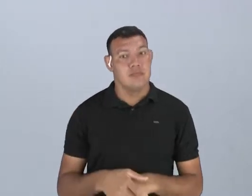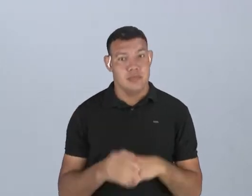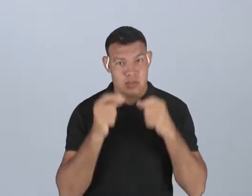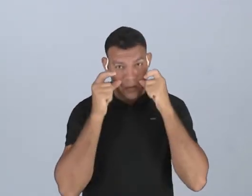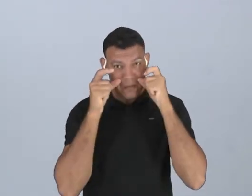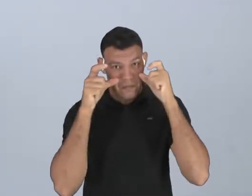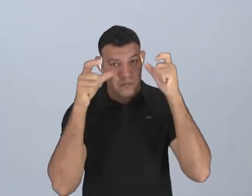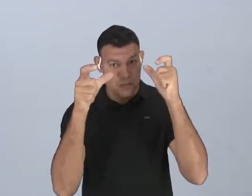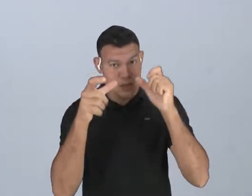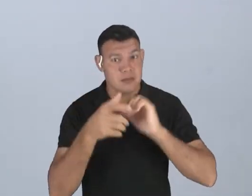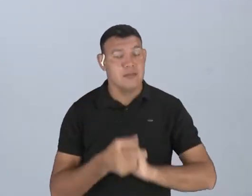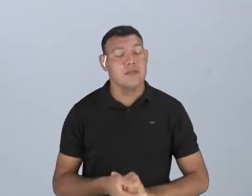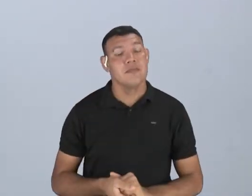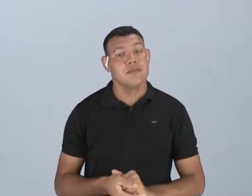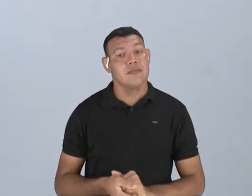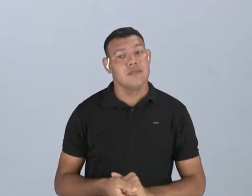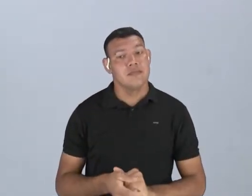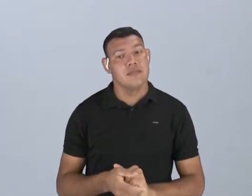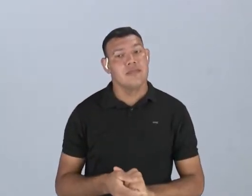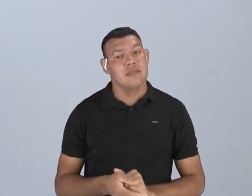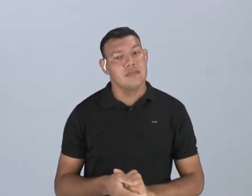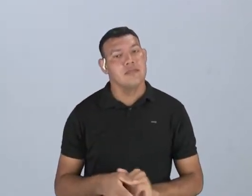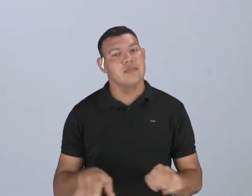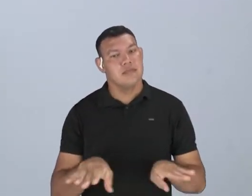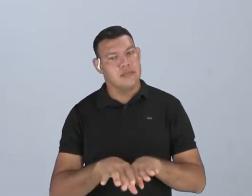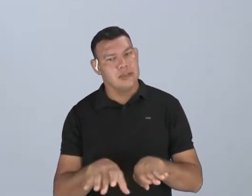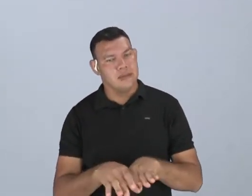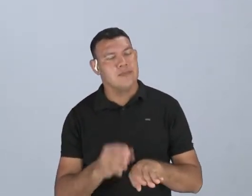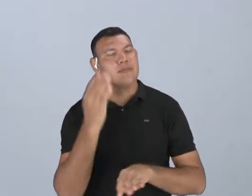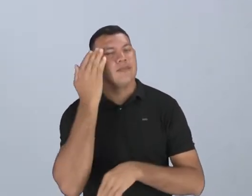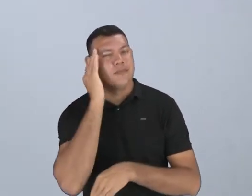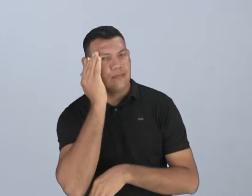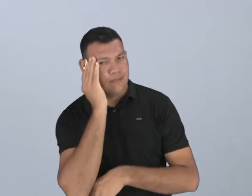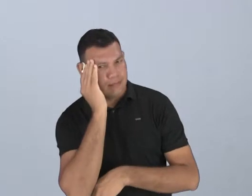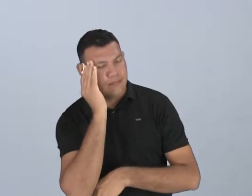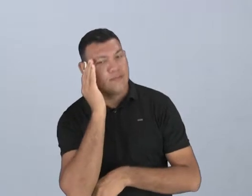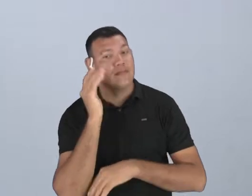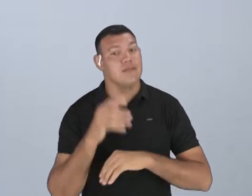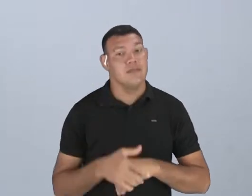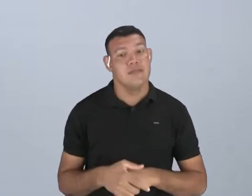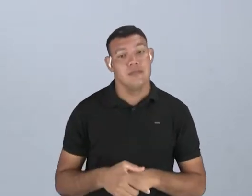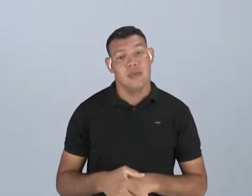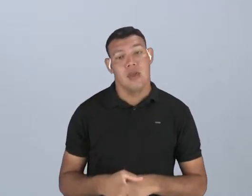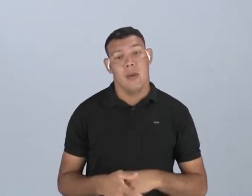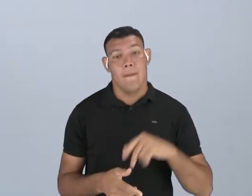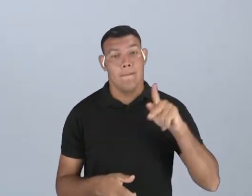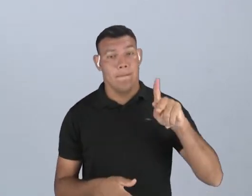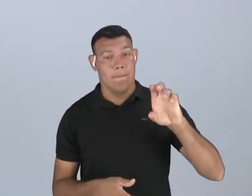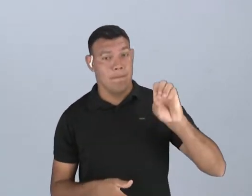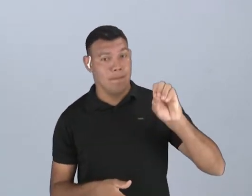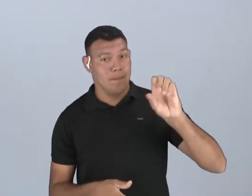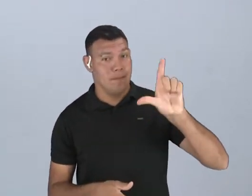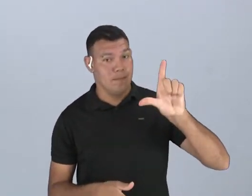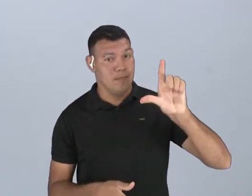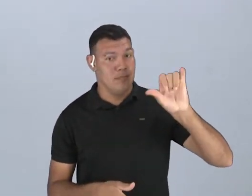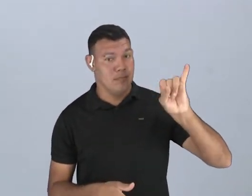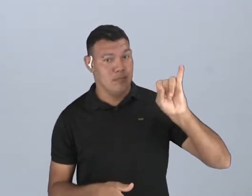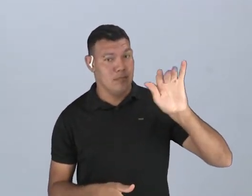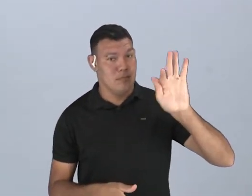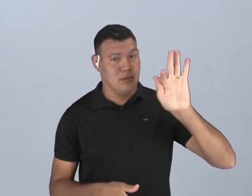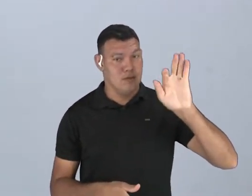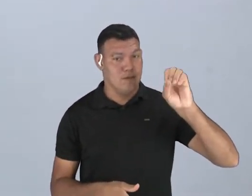atenção e a boa interpretação. A polifonia e a sua aplicabilidade no